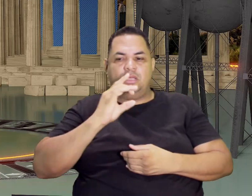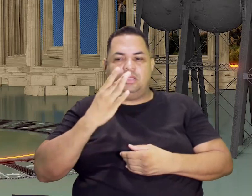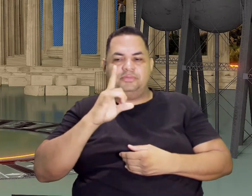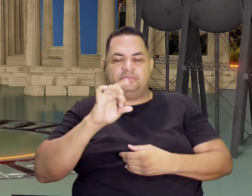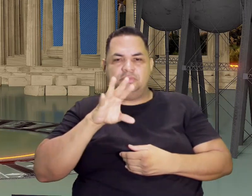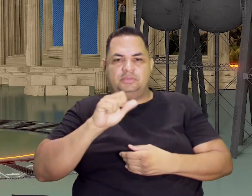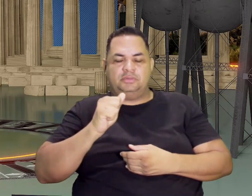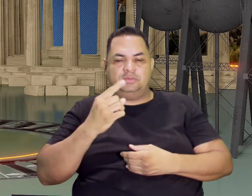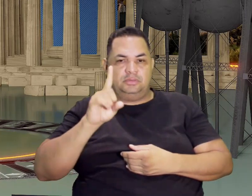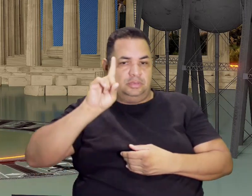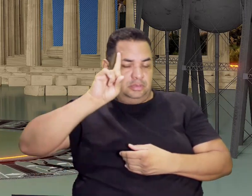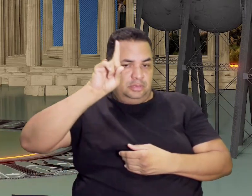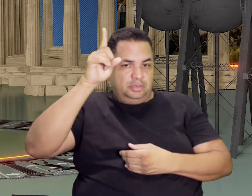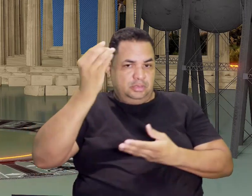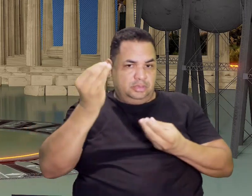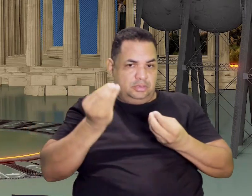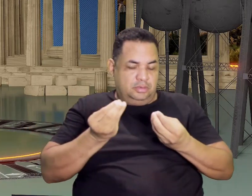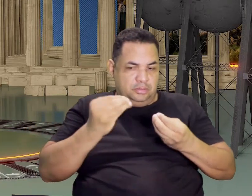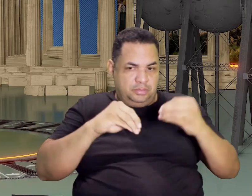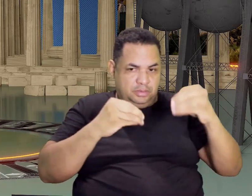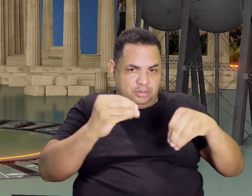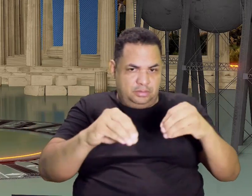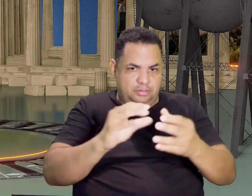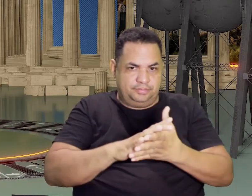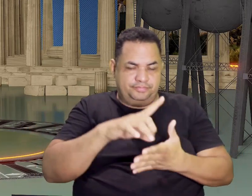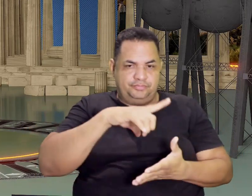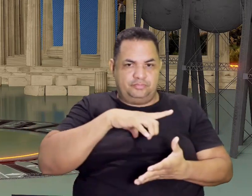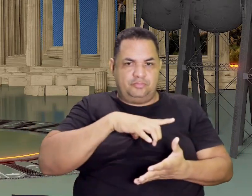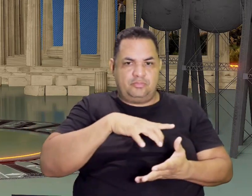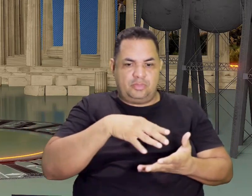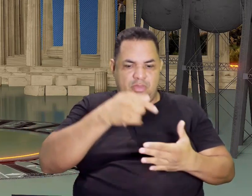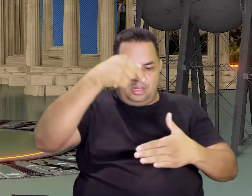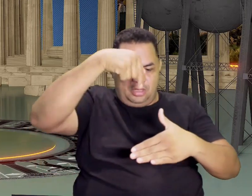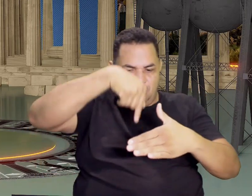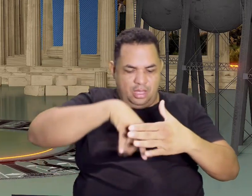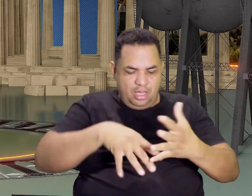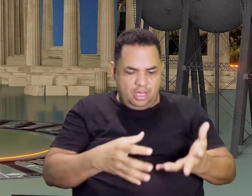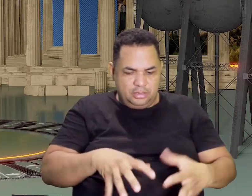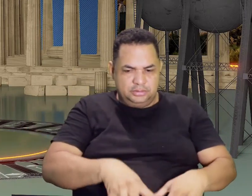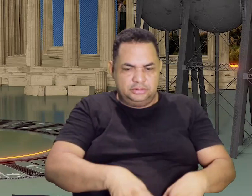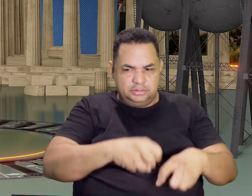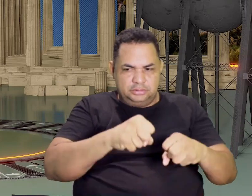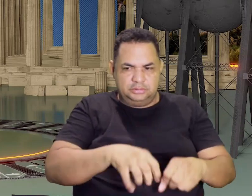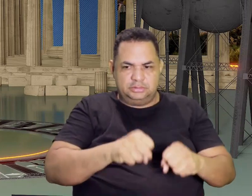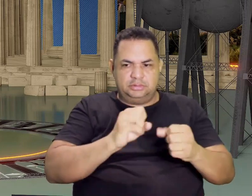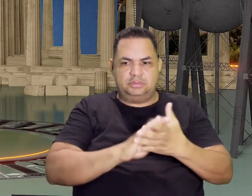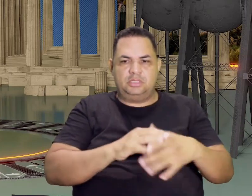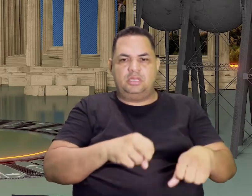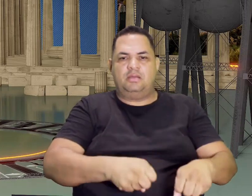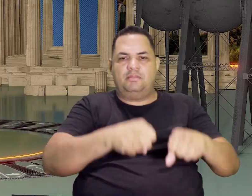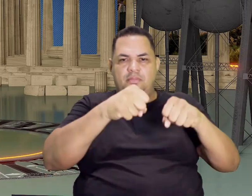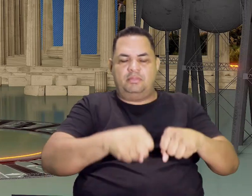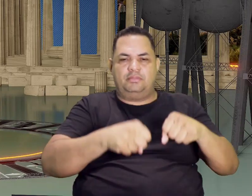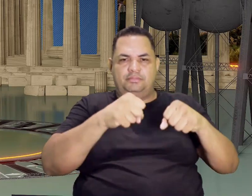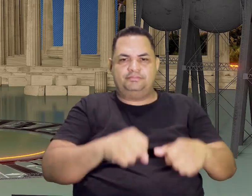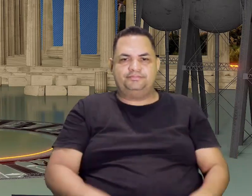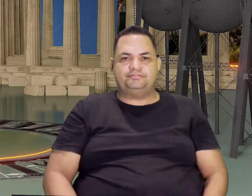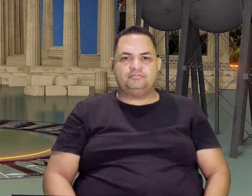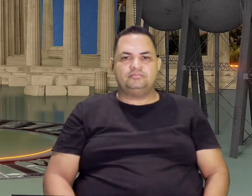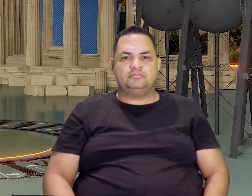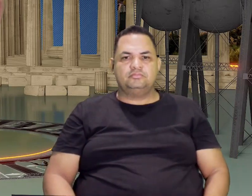o ideal para plantar alimento que tenha raízes, que vai descer, a mandioca,